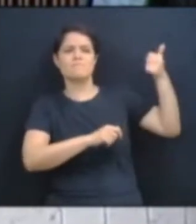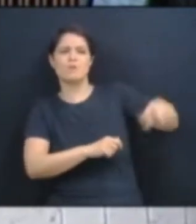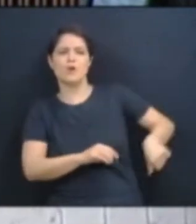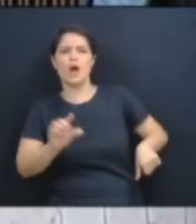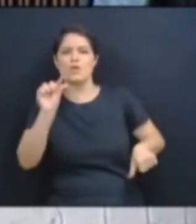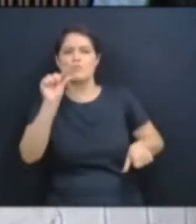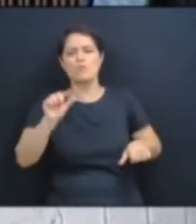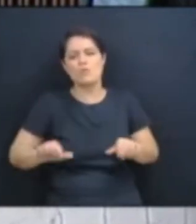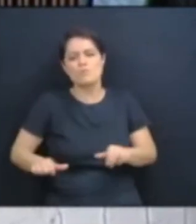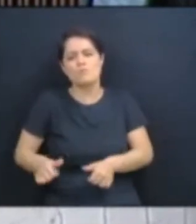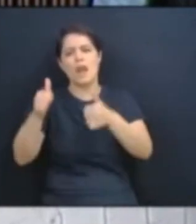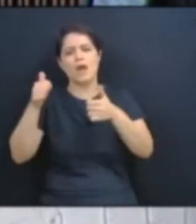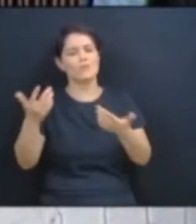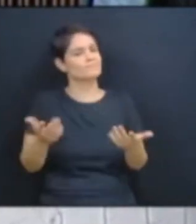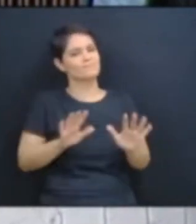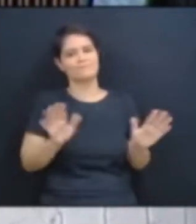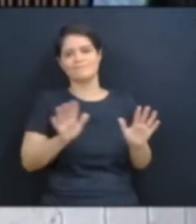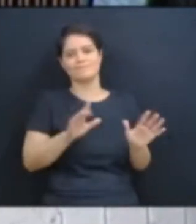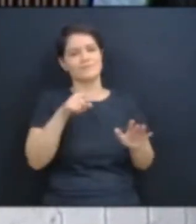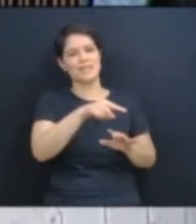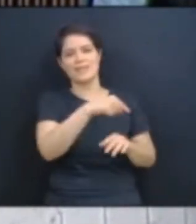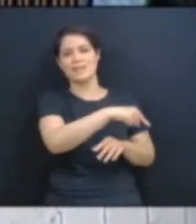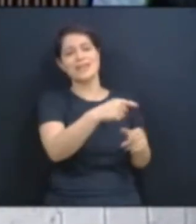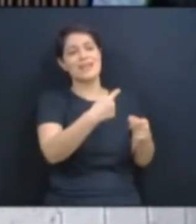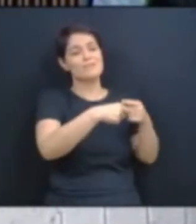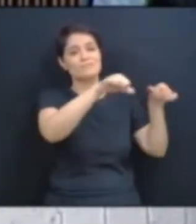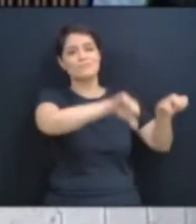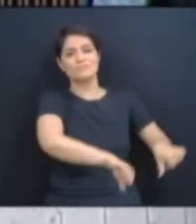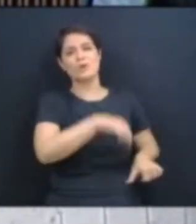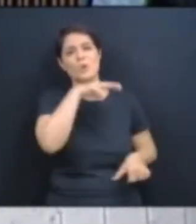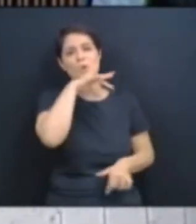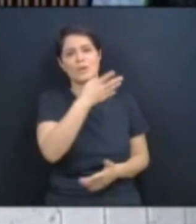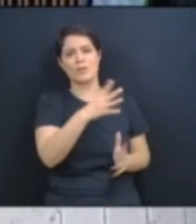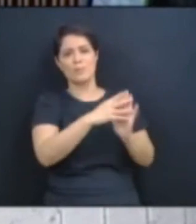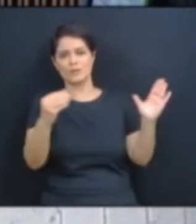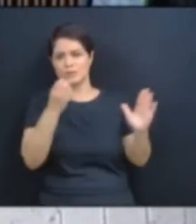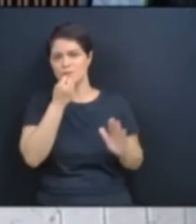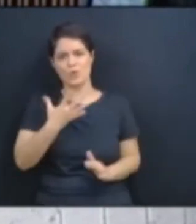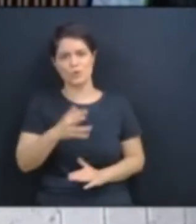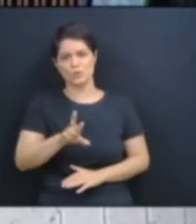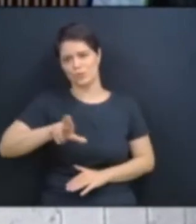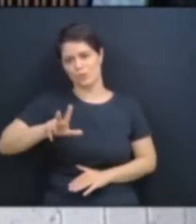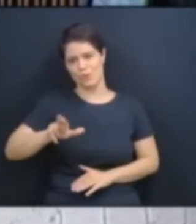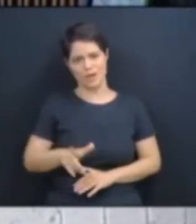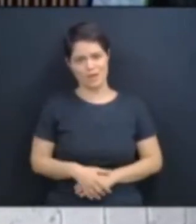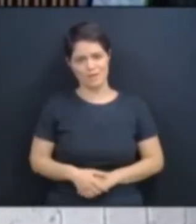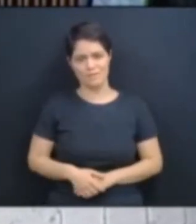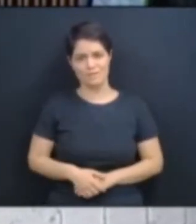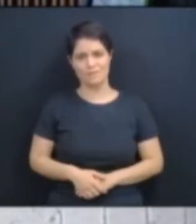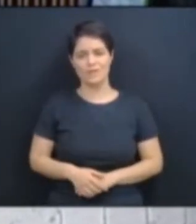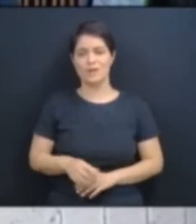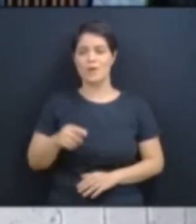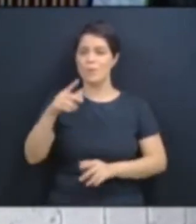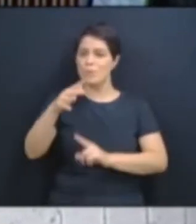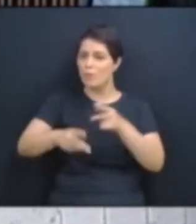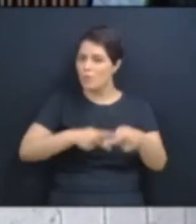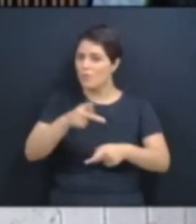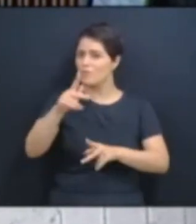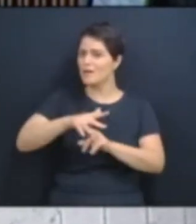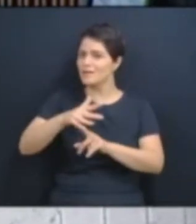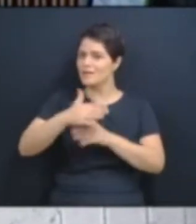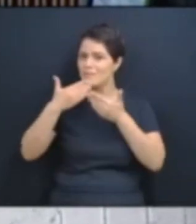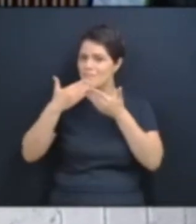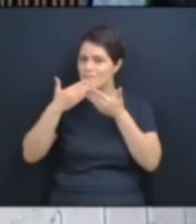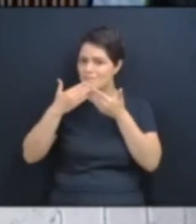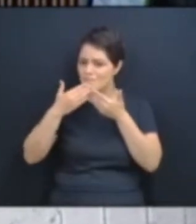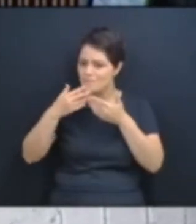povo do Paraná precisa e quer. Eu estou fazendo esse alerta porque coordenei à frente com todos vocês aqui. E acho que